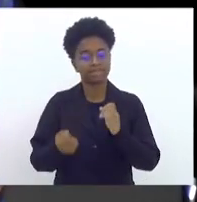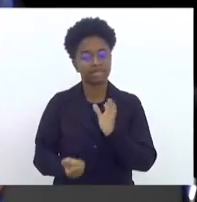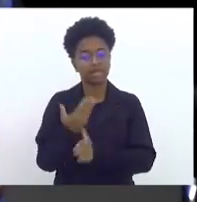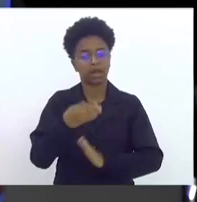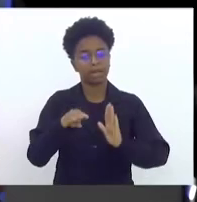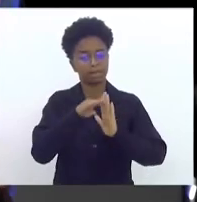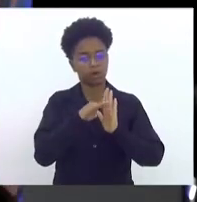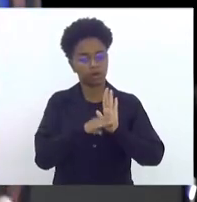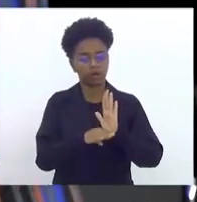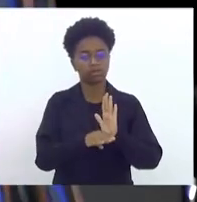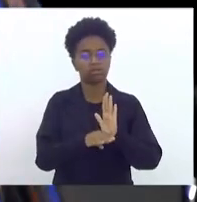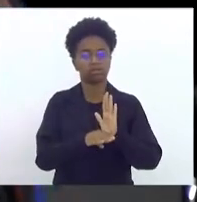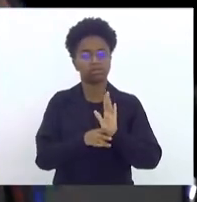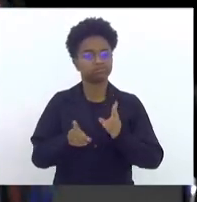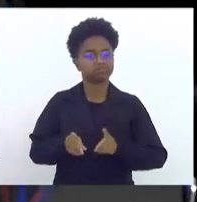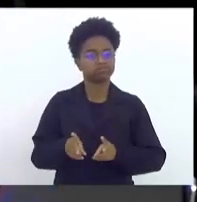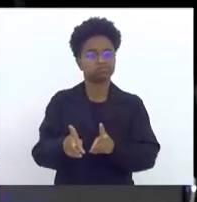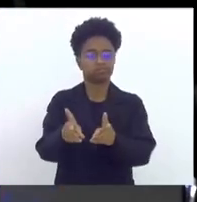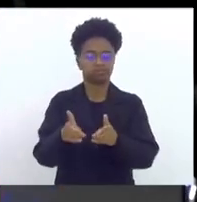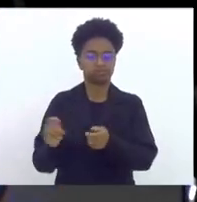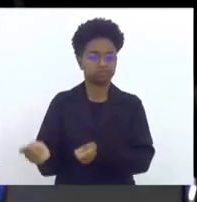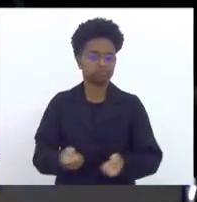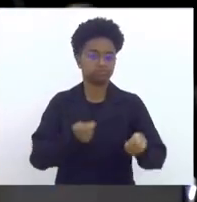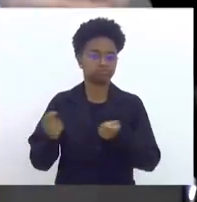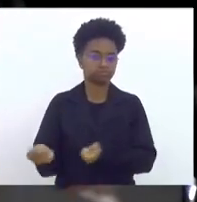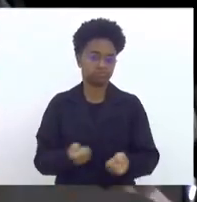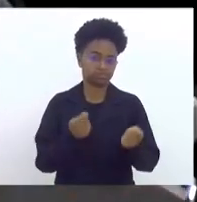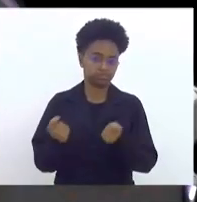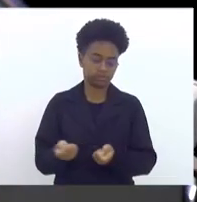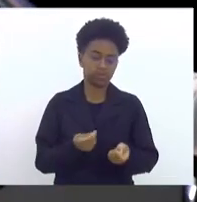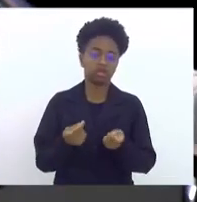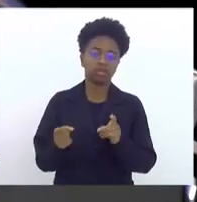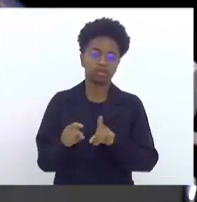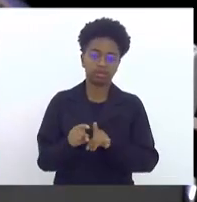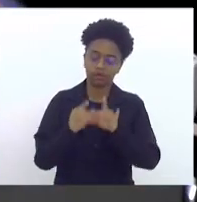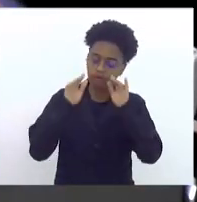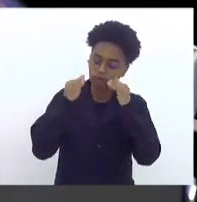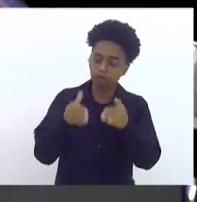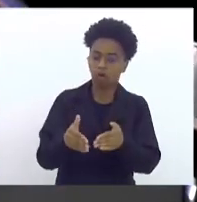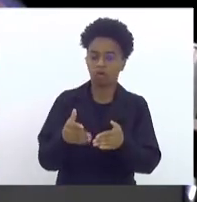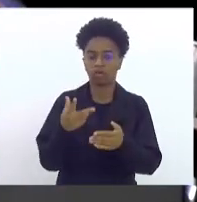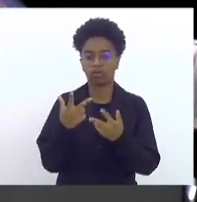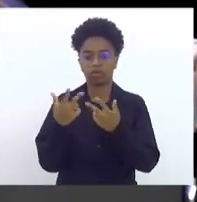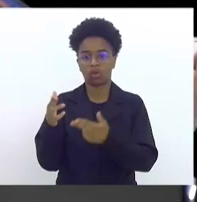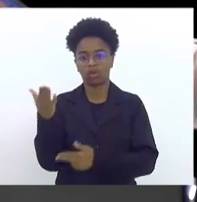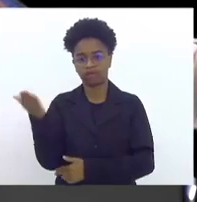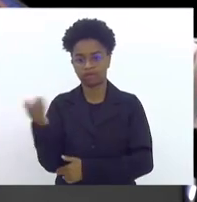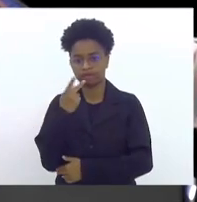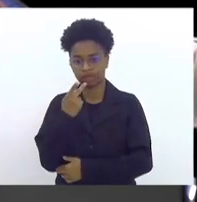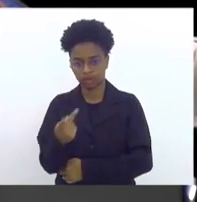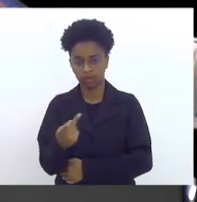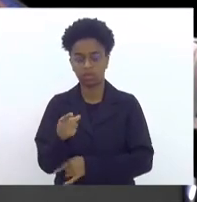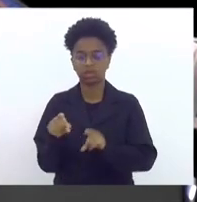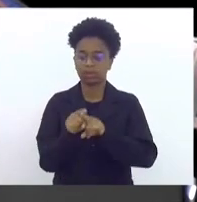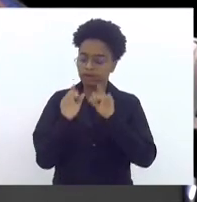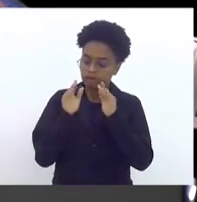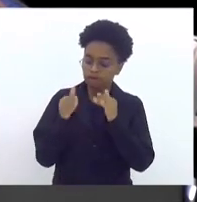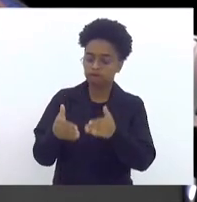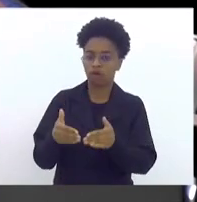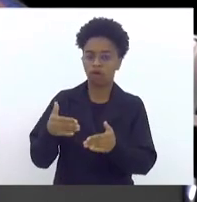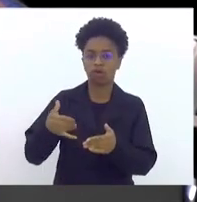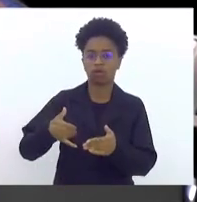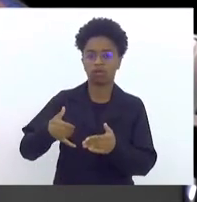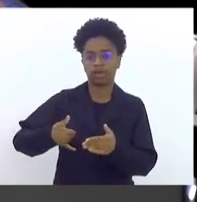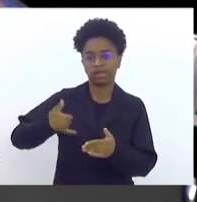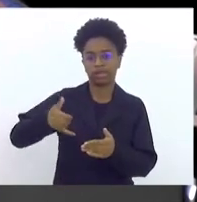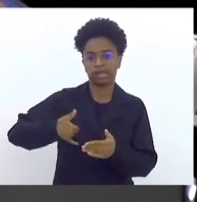programa Algo que seja permanente né que seja contínuo e foque como a doutora falou na nos etarismos